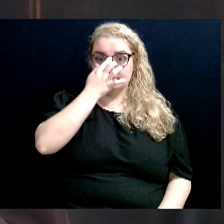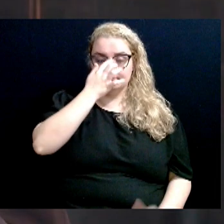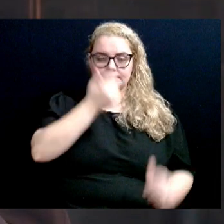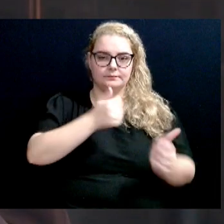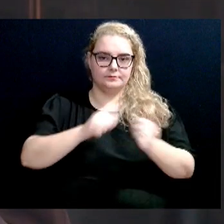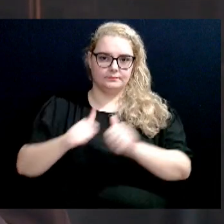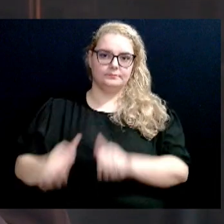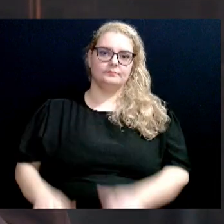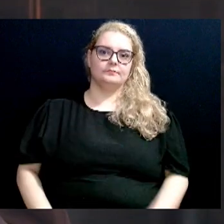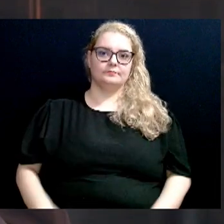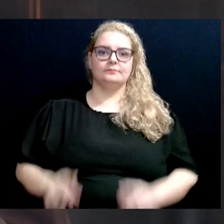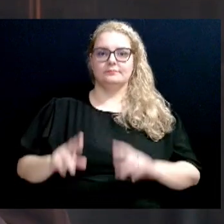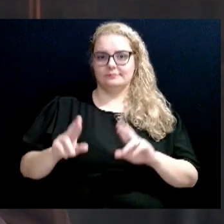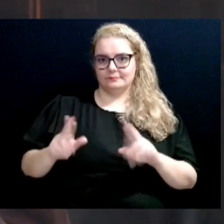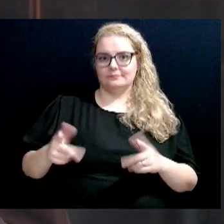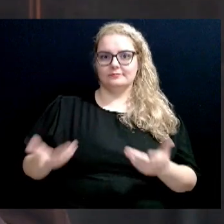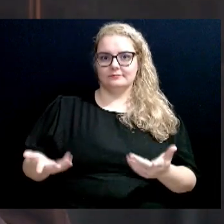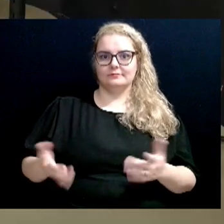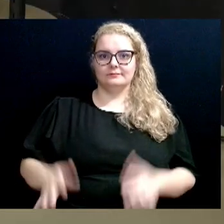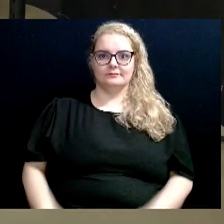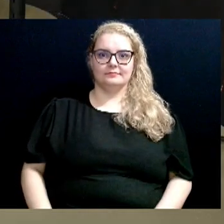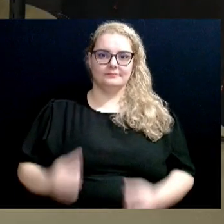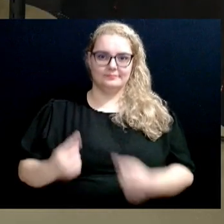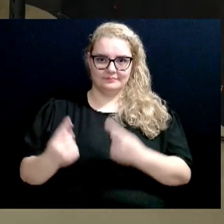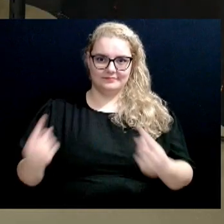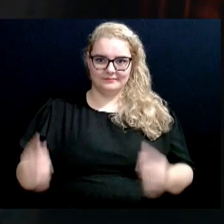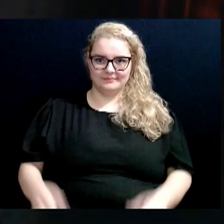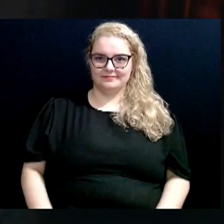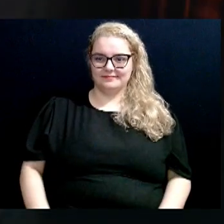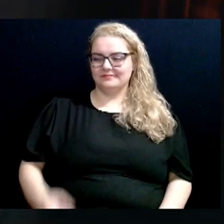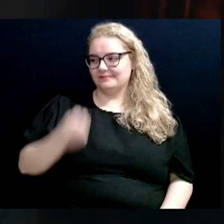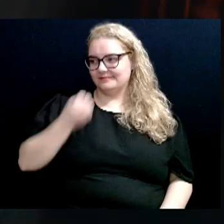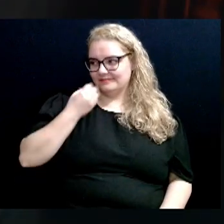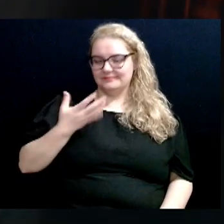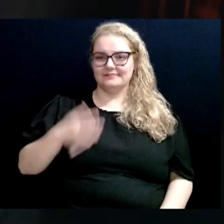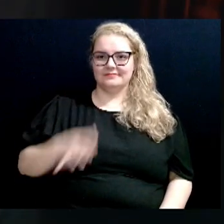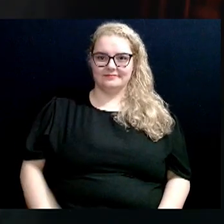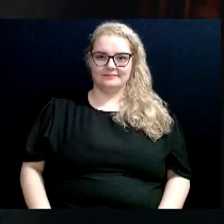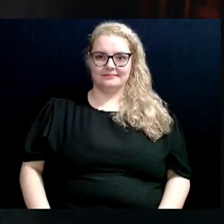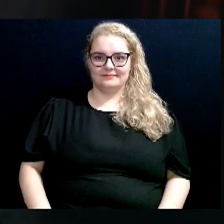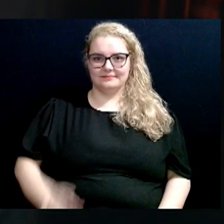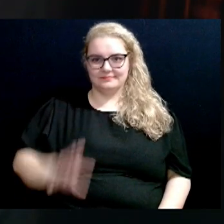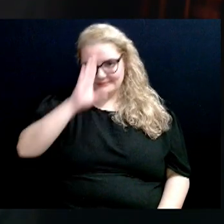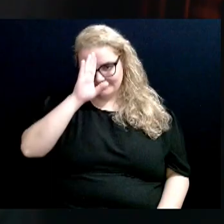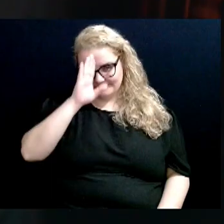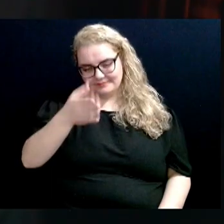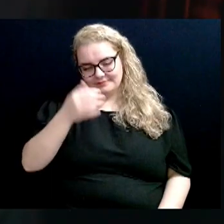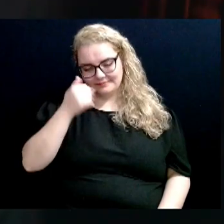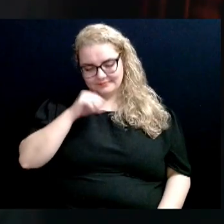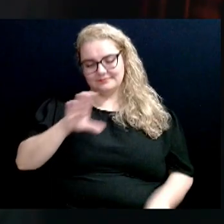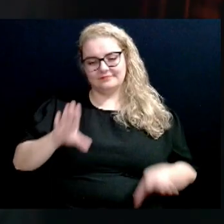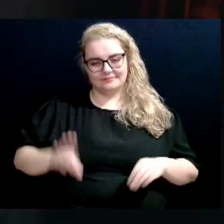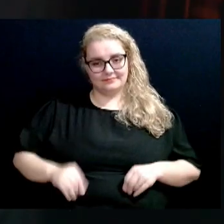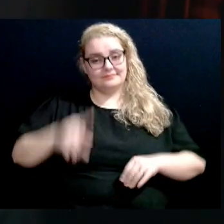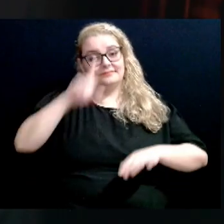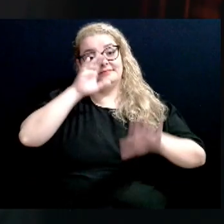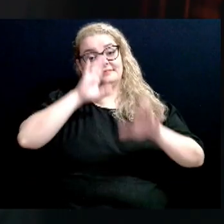diferente aí para cada caso. Muito bem, e principalmente você, mulher que está na menopausa, cuidado, né, porque